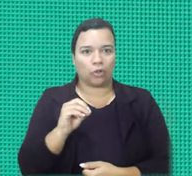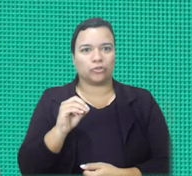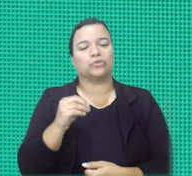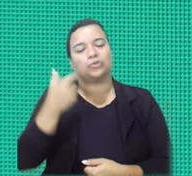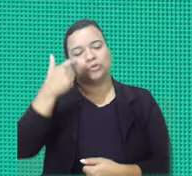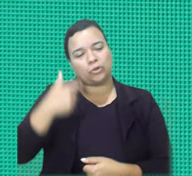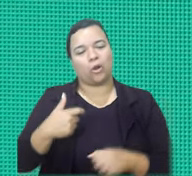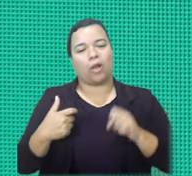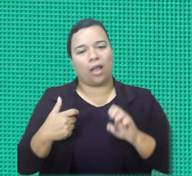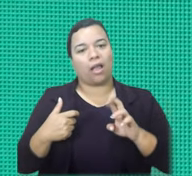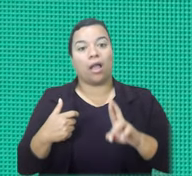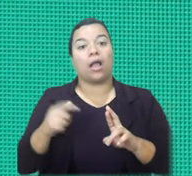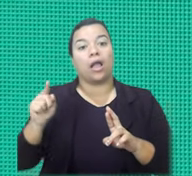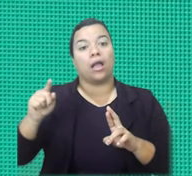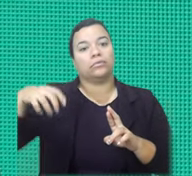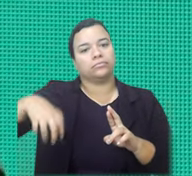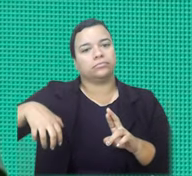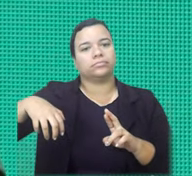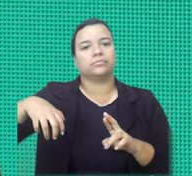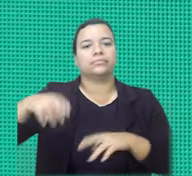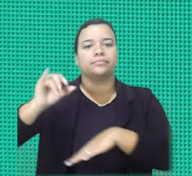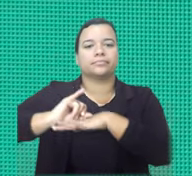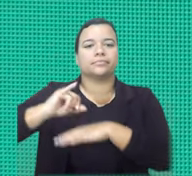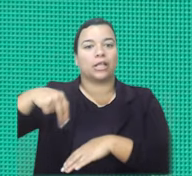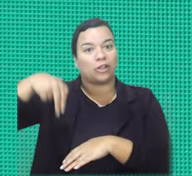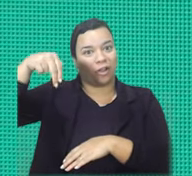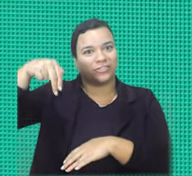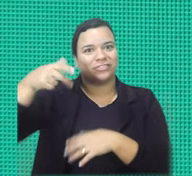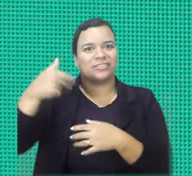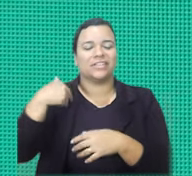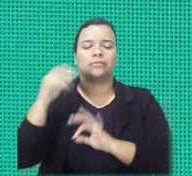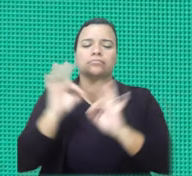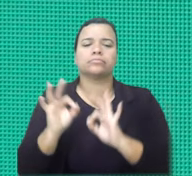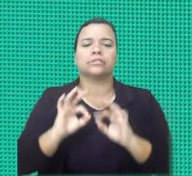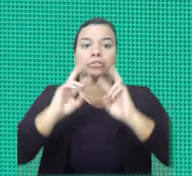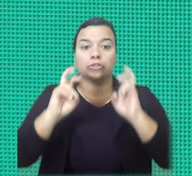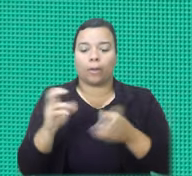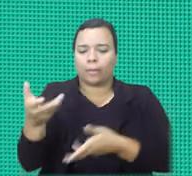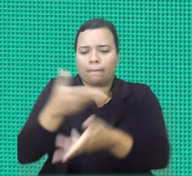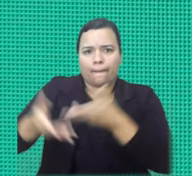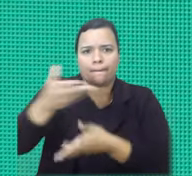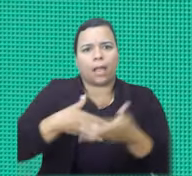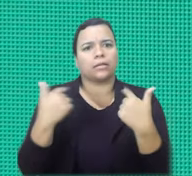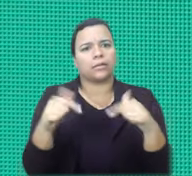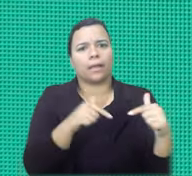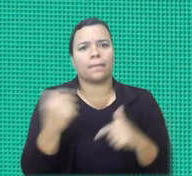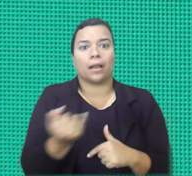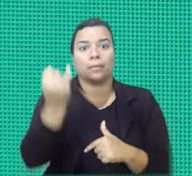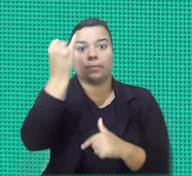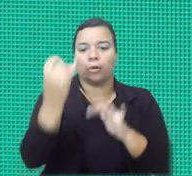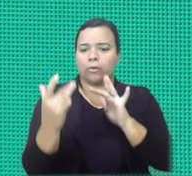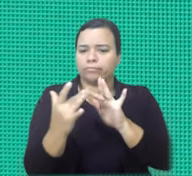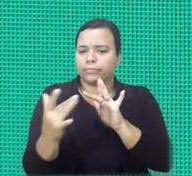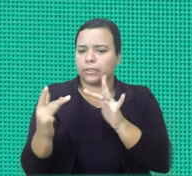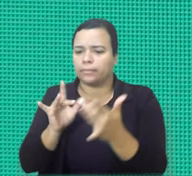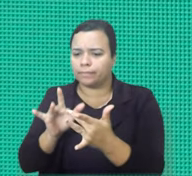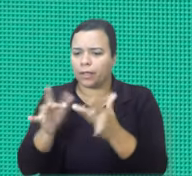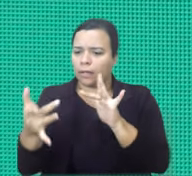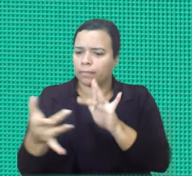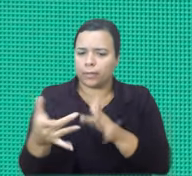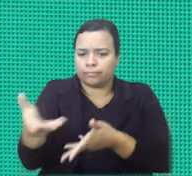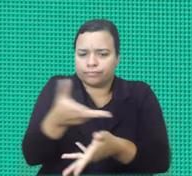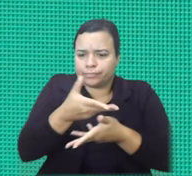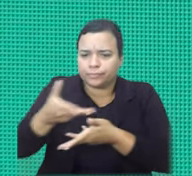e o meu tema nesse projeto é falar um pouco sobre networking e a importância de conectar potências Então muitos